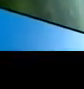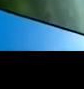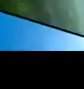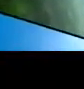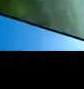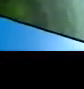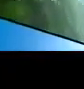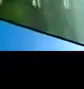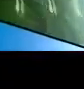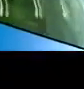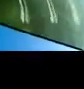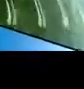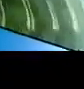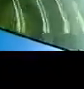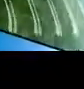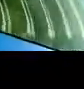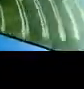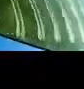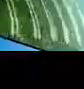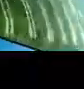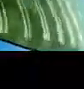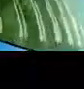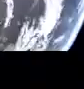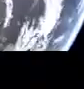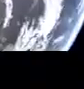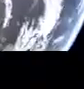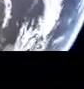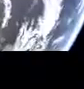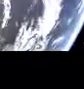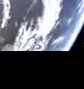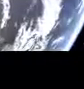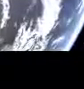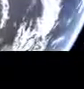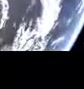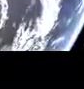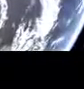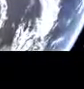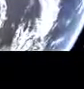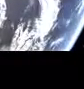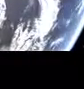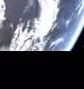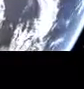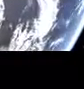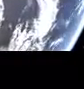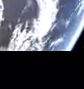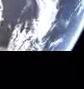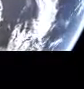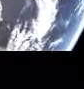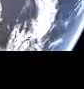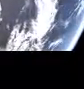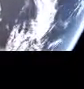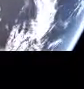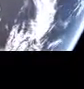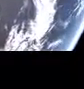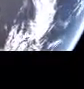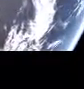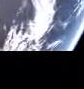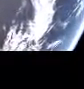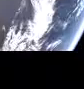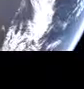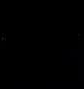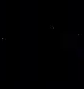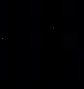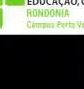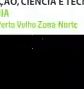Atenção Polos EAD. Após o top de 5 segundos, mais educação, ciência e tecnologia no